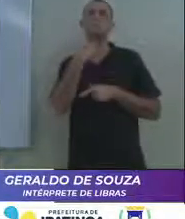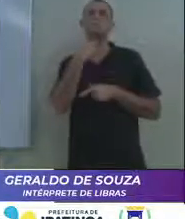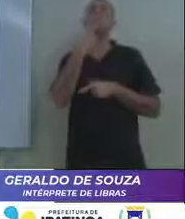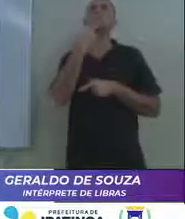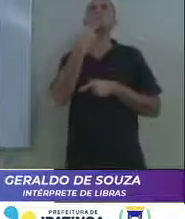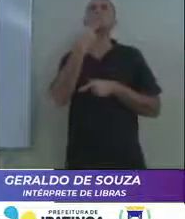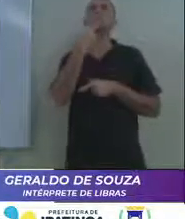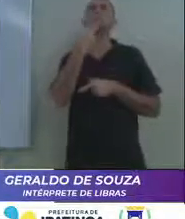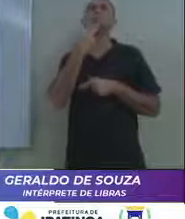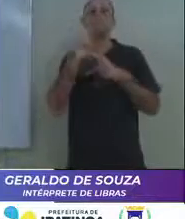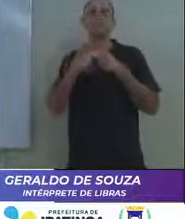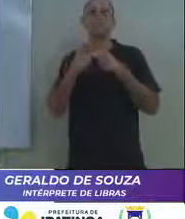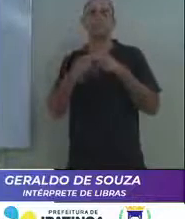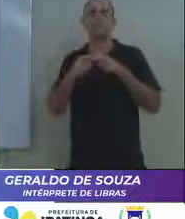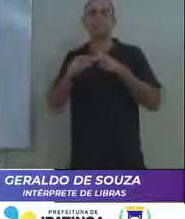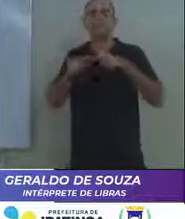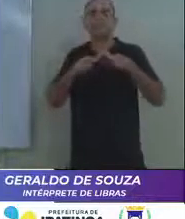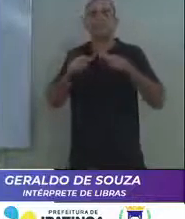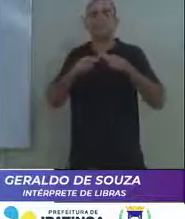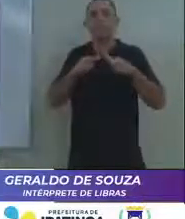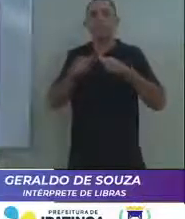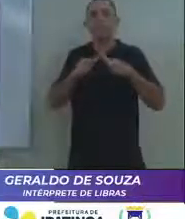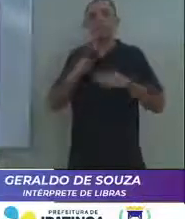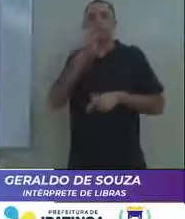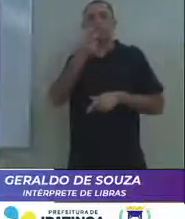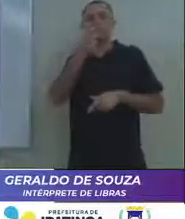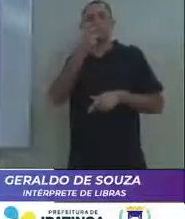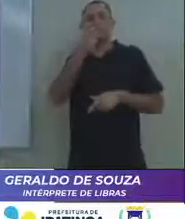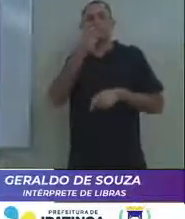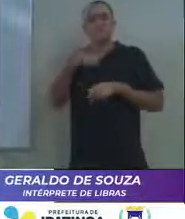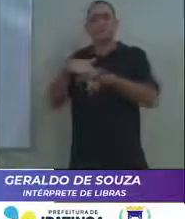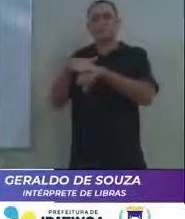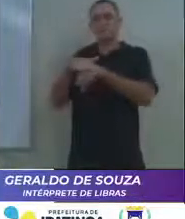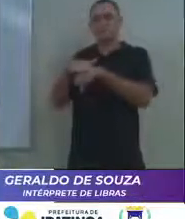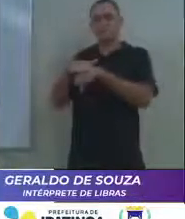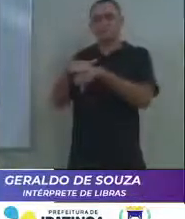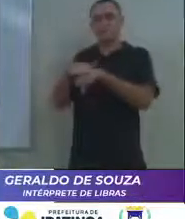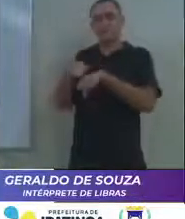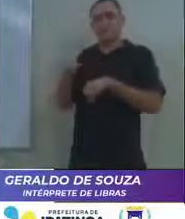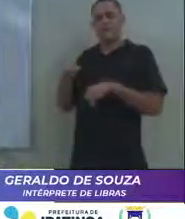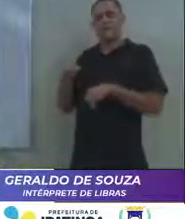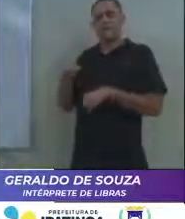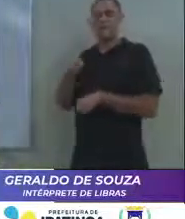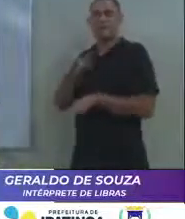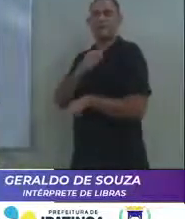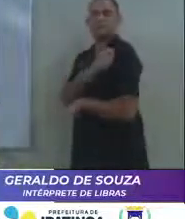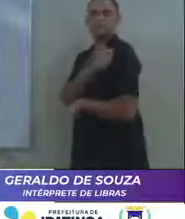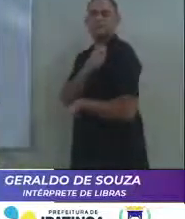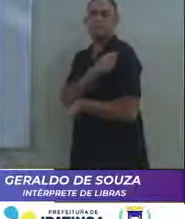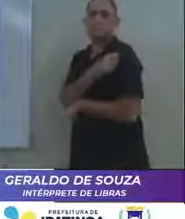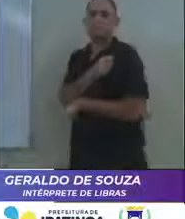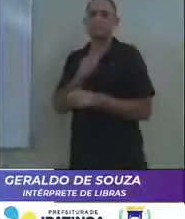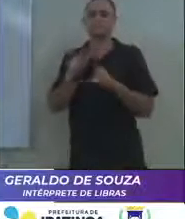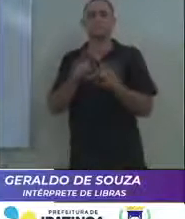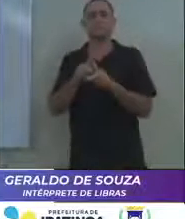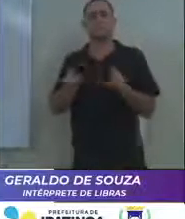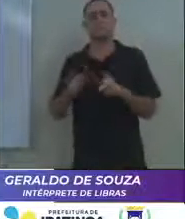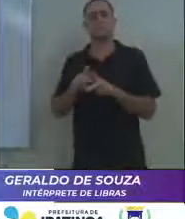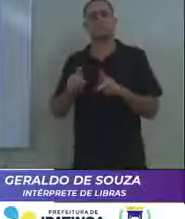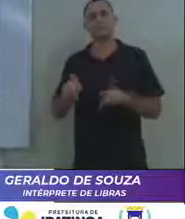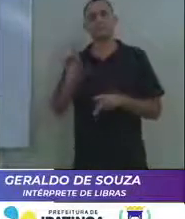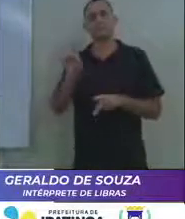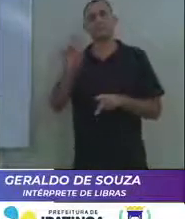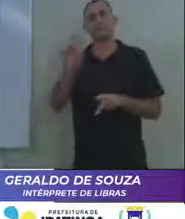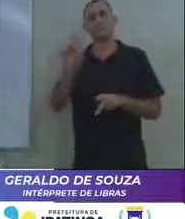da produtividade. Eu imagino que muitos de vocês, né, não sejam professores somente do município,